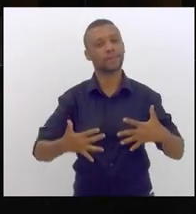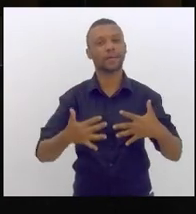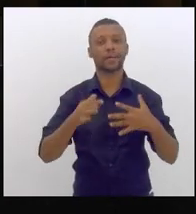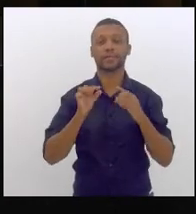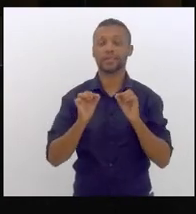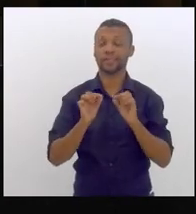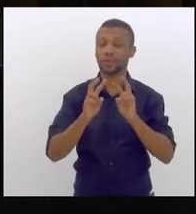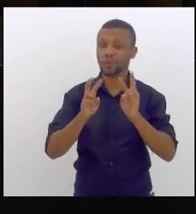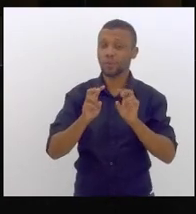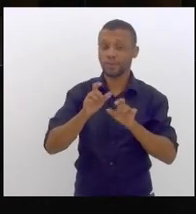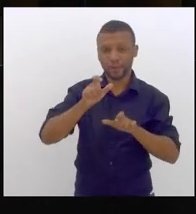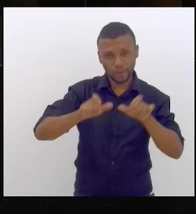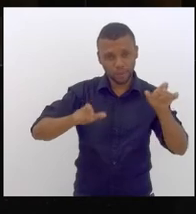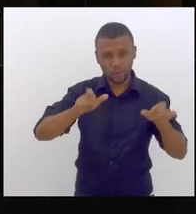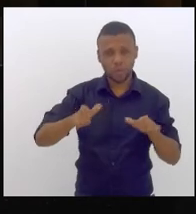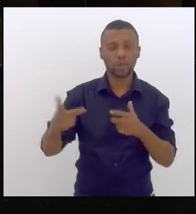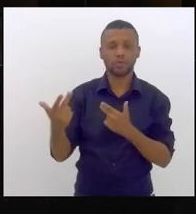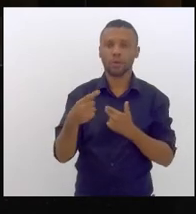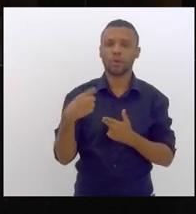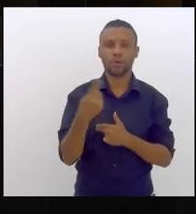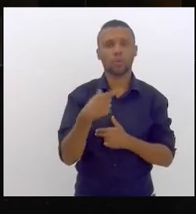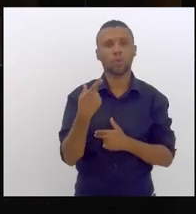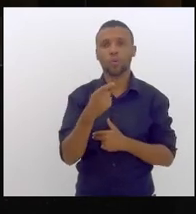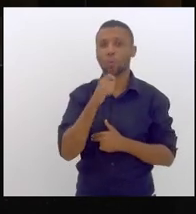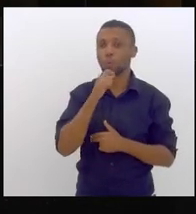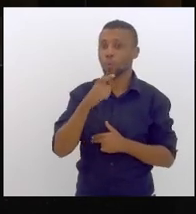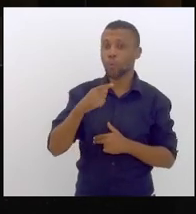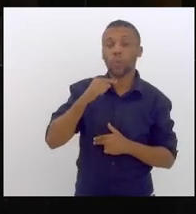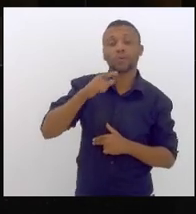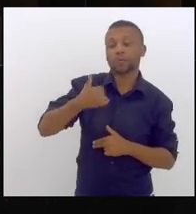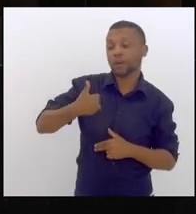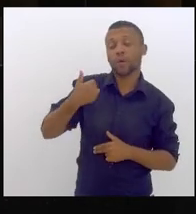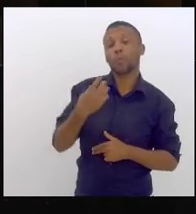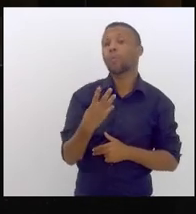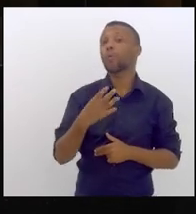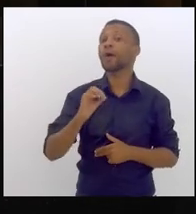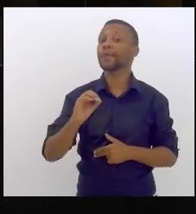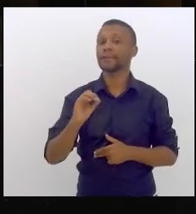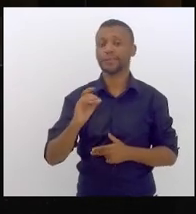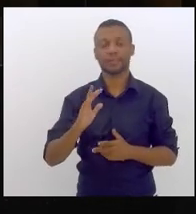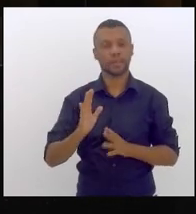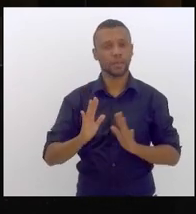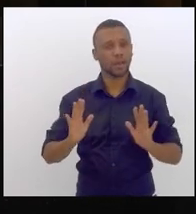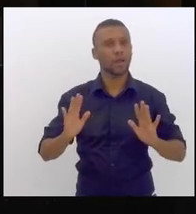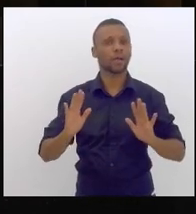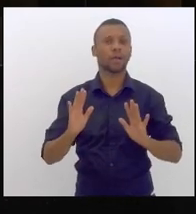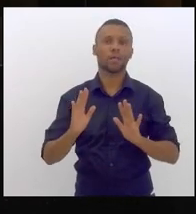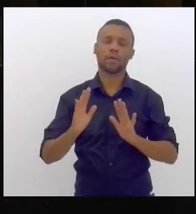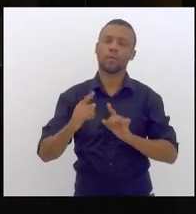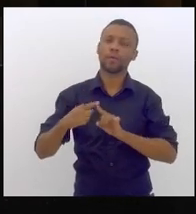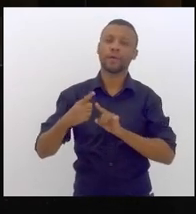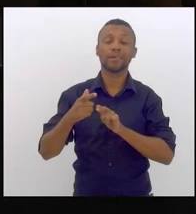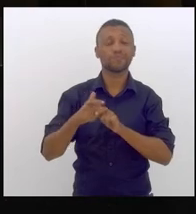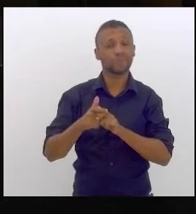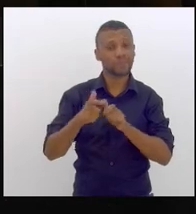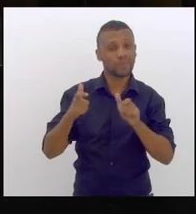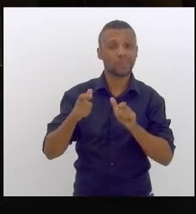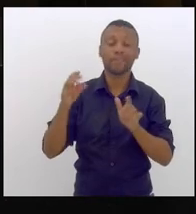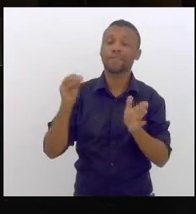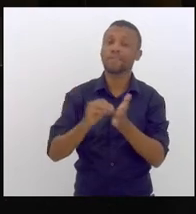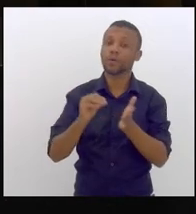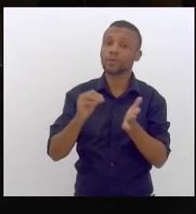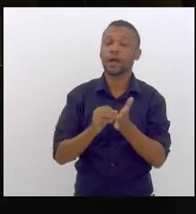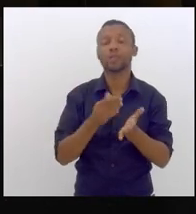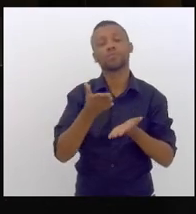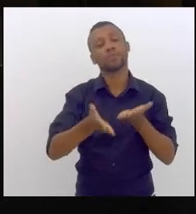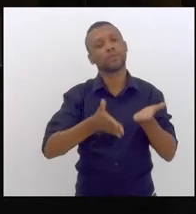que, assim como eu, não chegaram aos seus 40 anos de idade. Não chegaram porque muitas vezes não tiveram o saneamento básico e